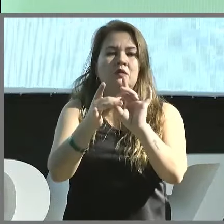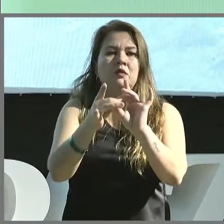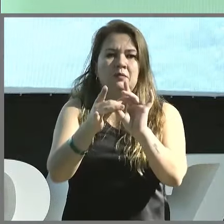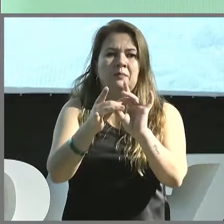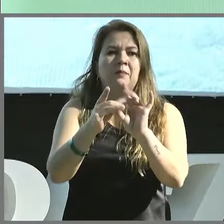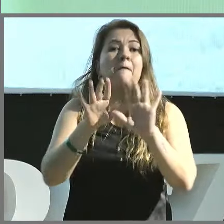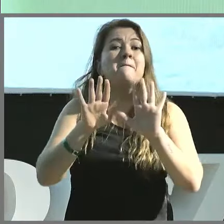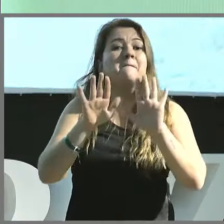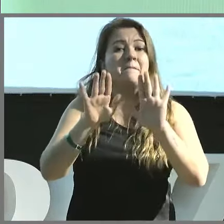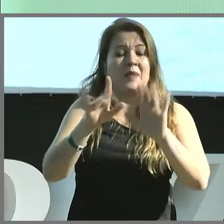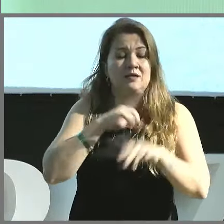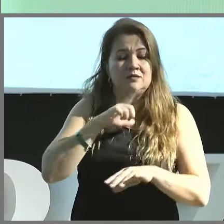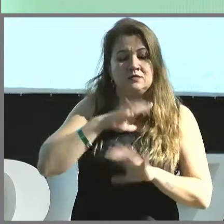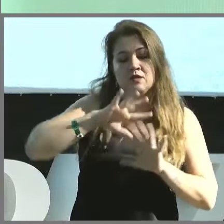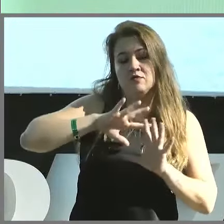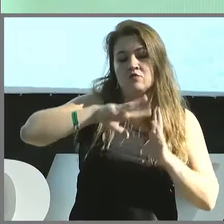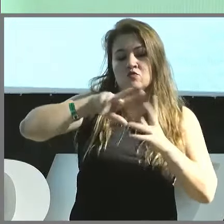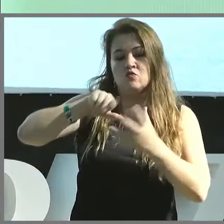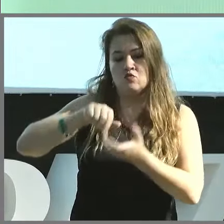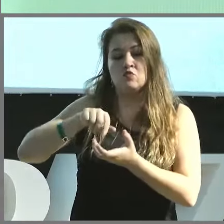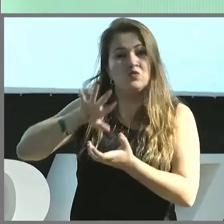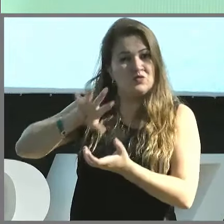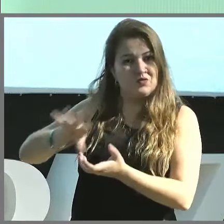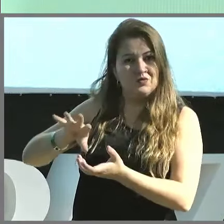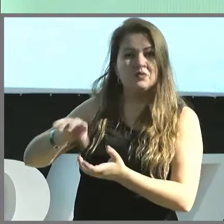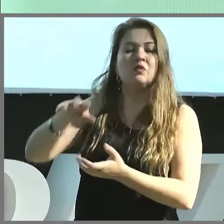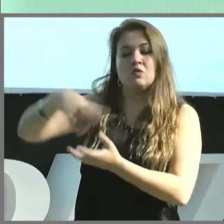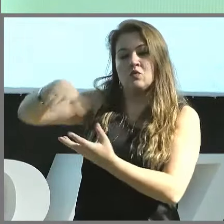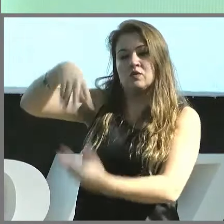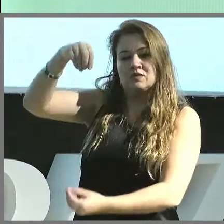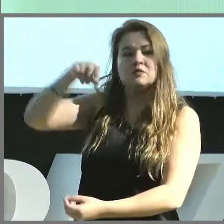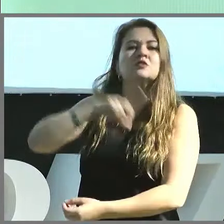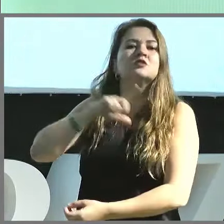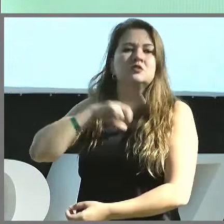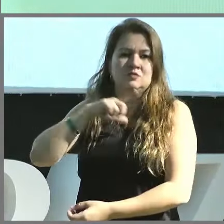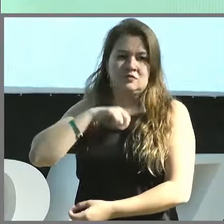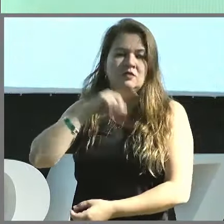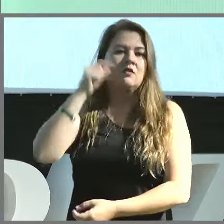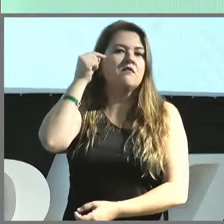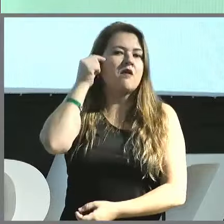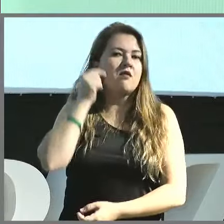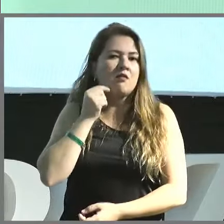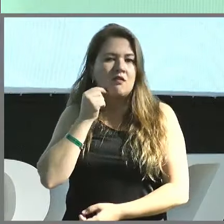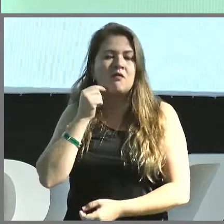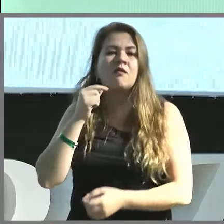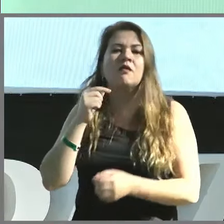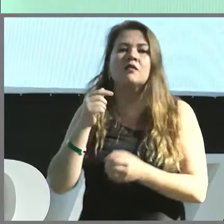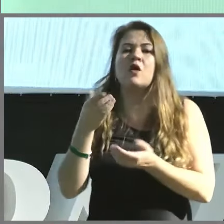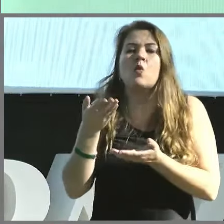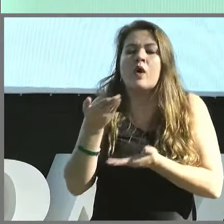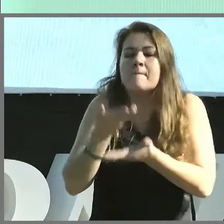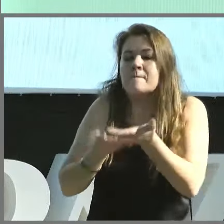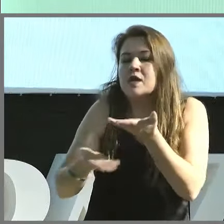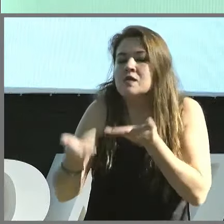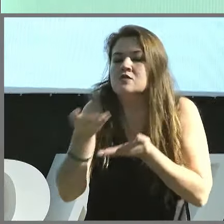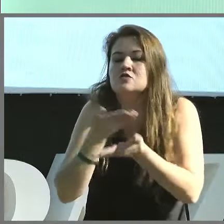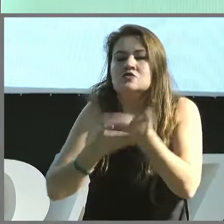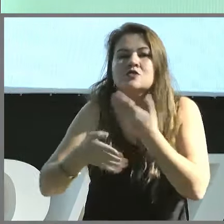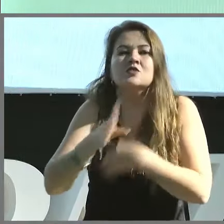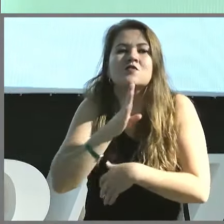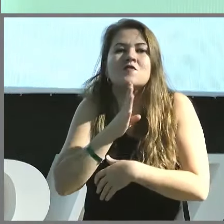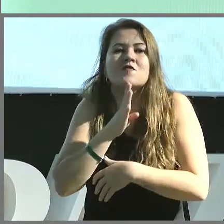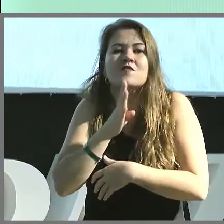no Ocidente, ao Espiritismo, a figura de Allan Kardec, mediando o conhecimento dos